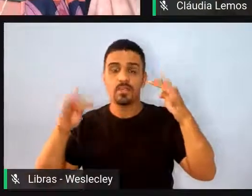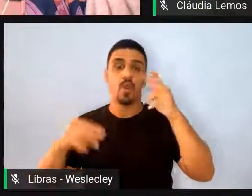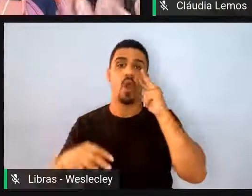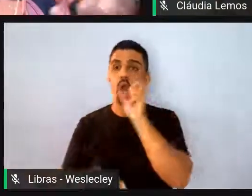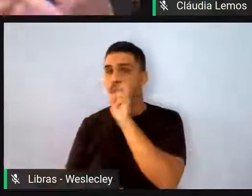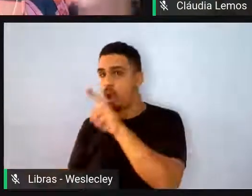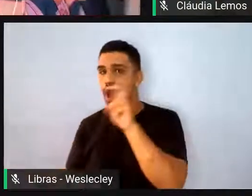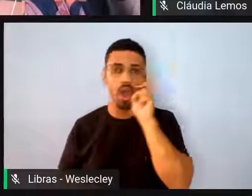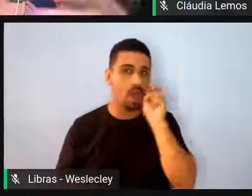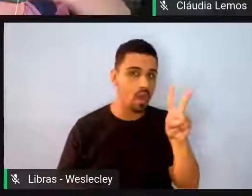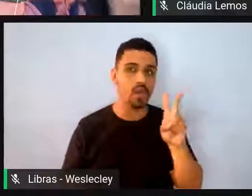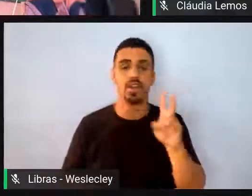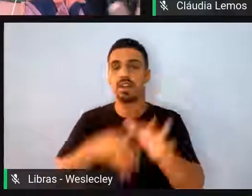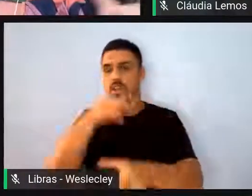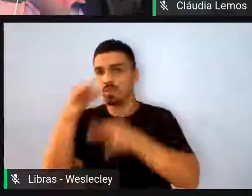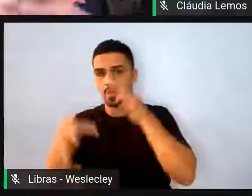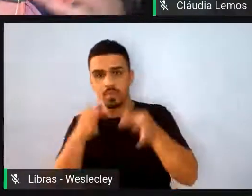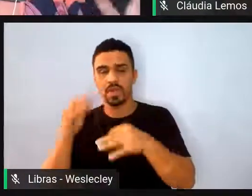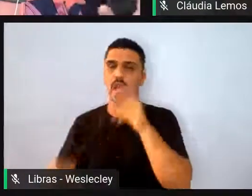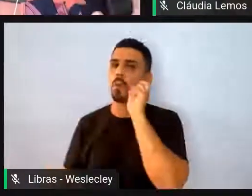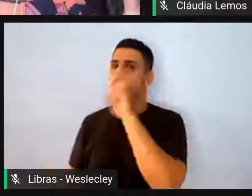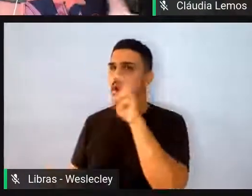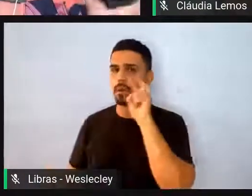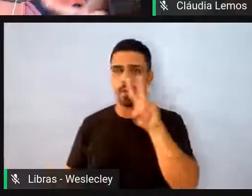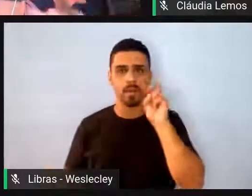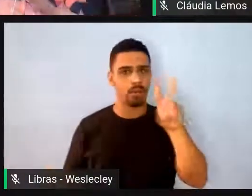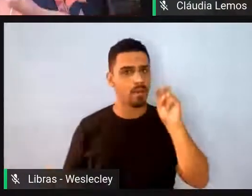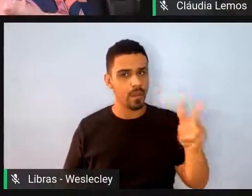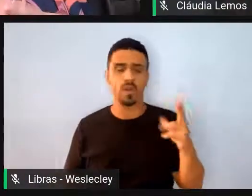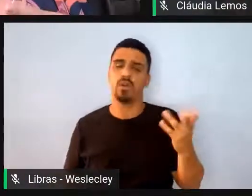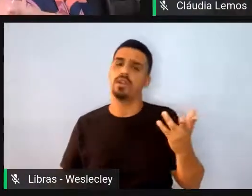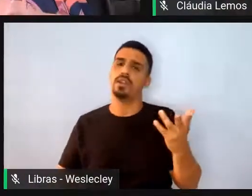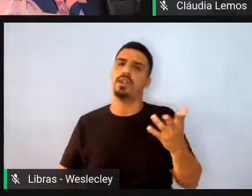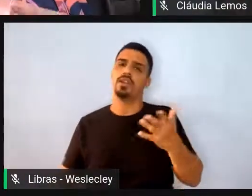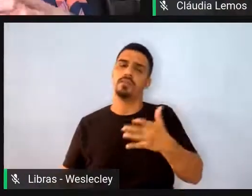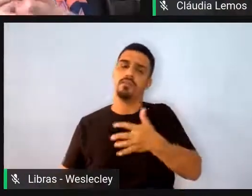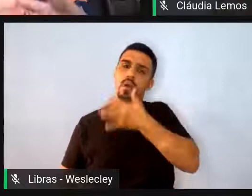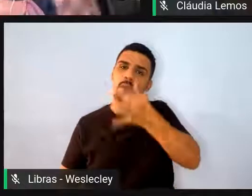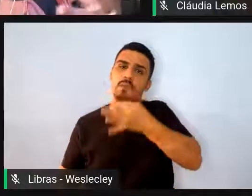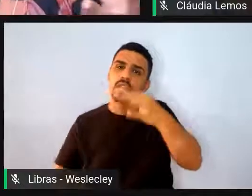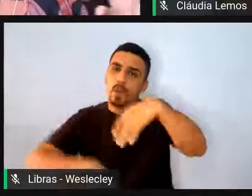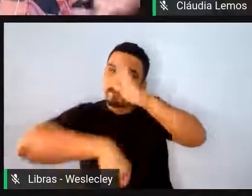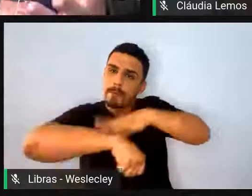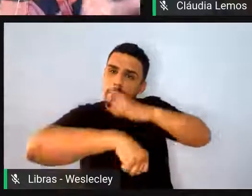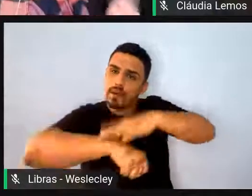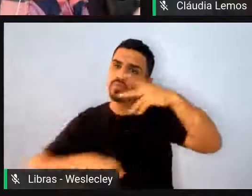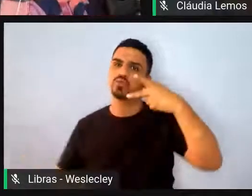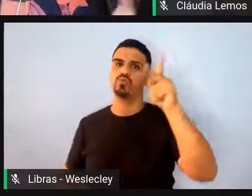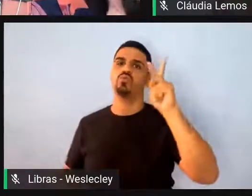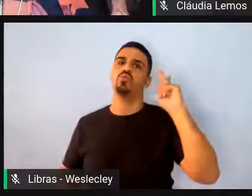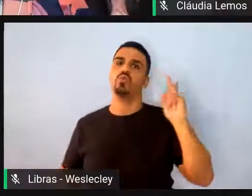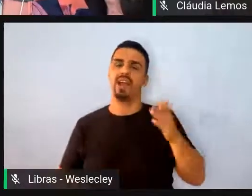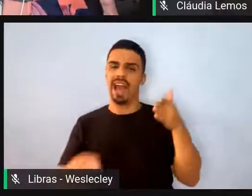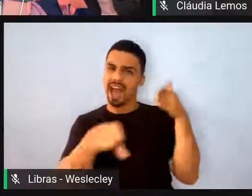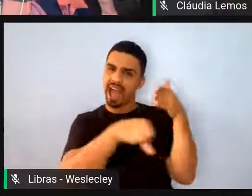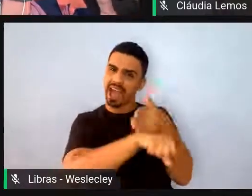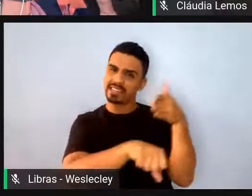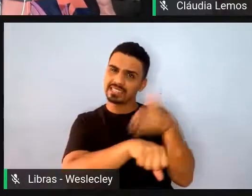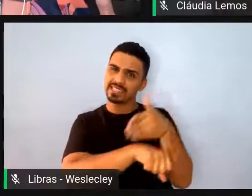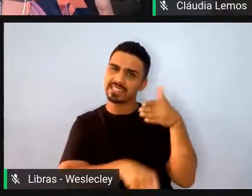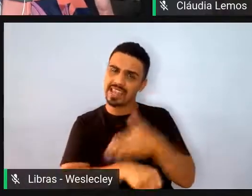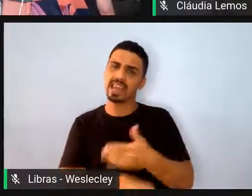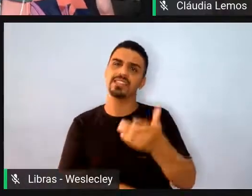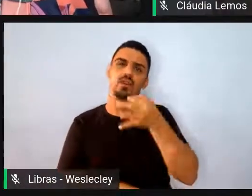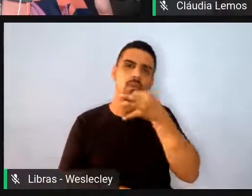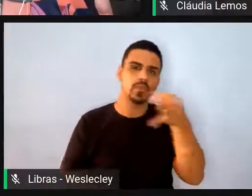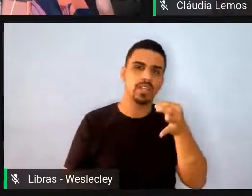você pode, ou 3 ou 4 lados, porque não são só 2, né? Quando você tem acesso a todos esses lados, você pode